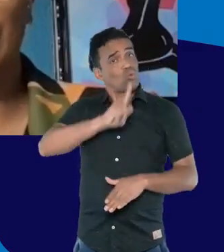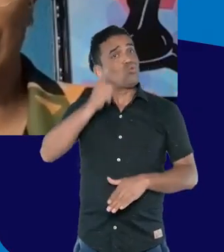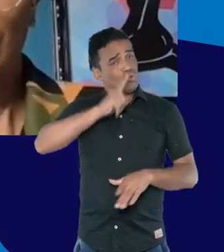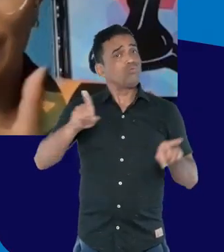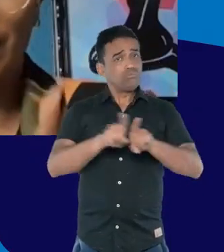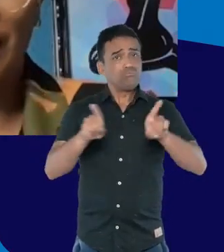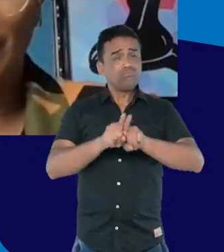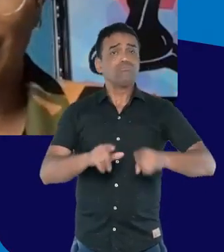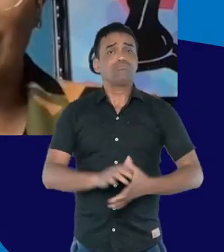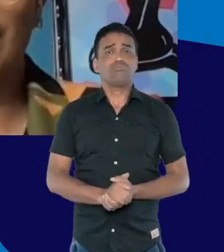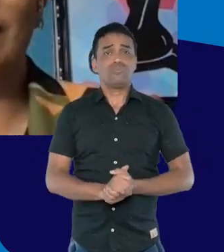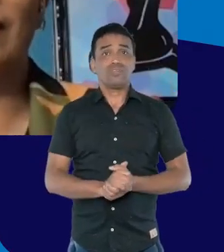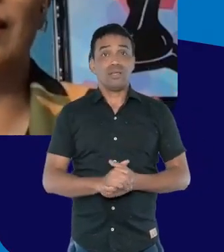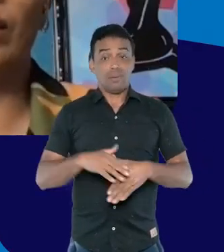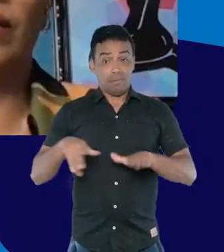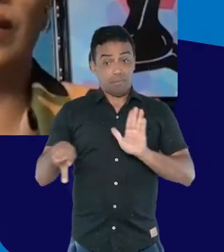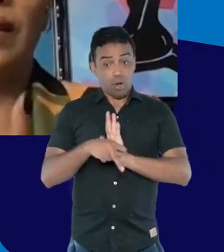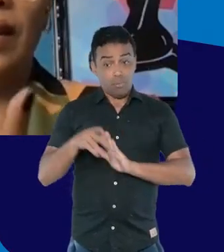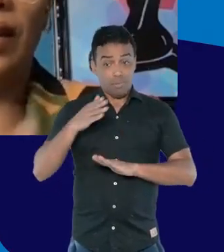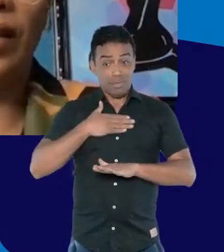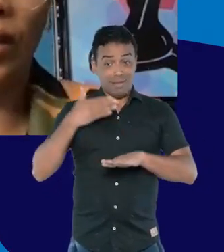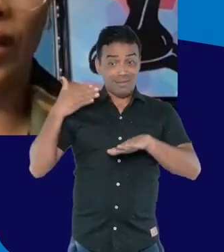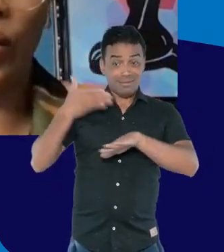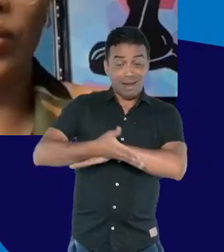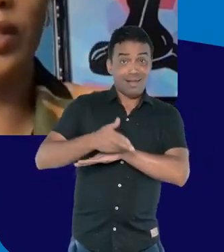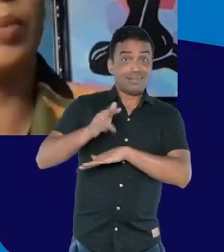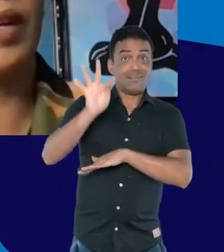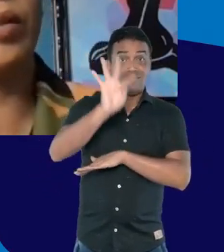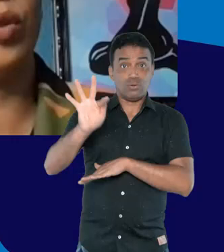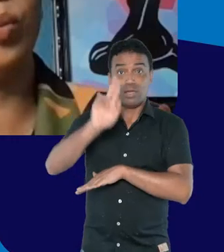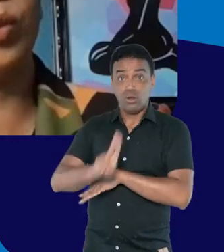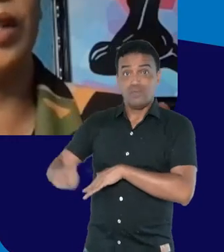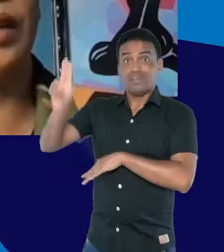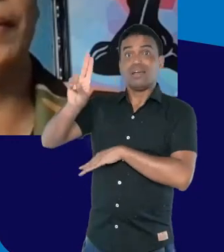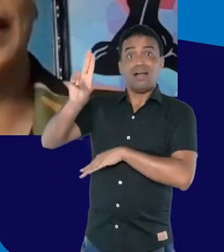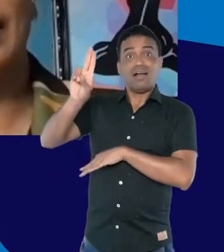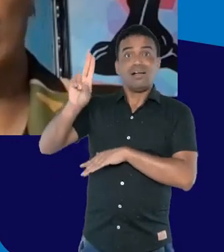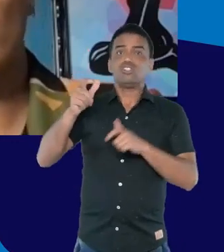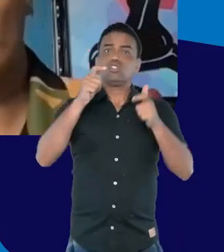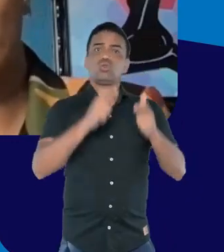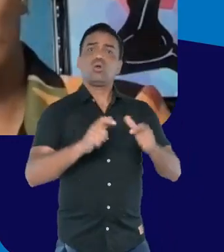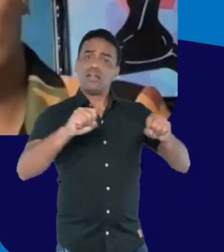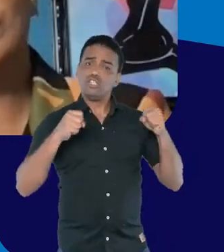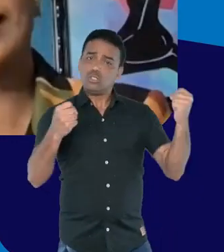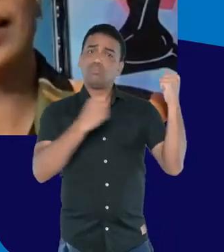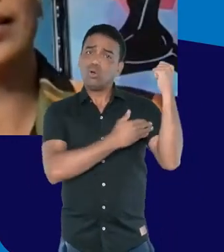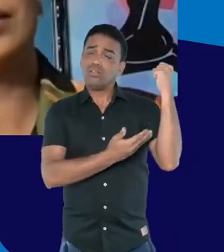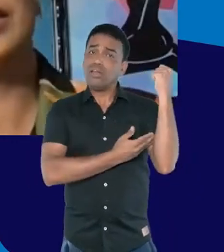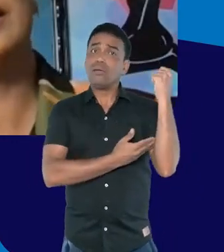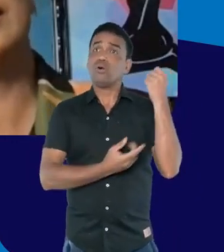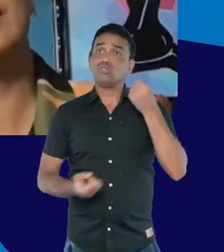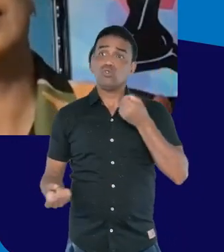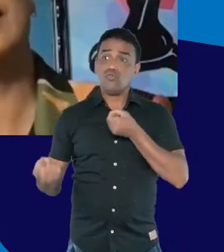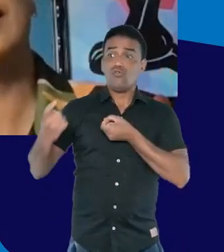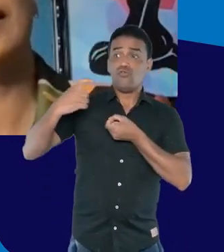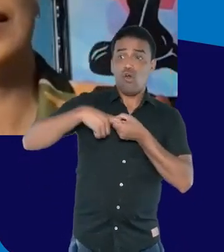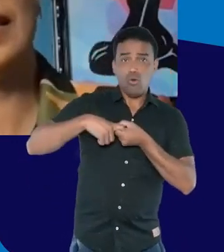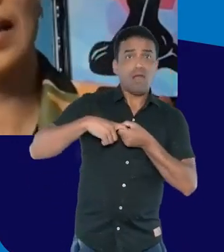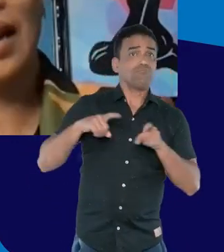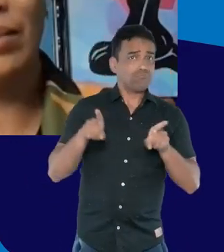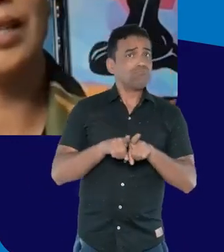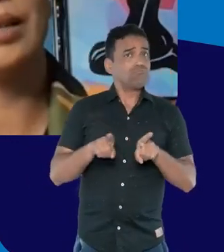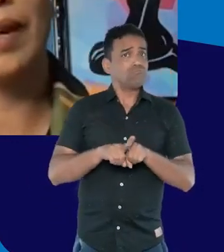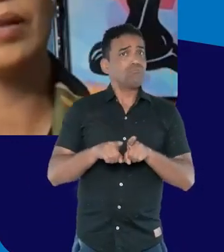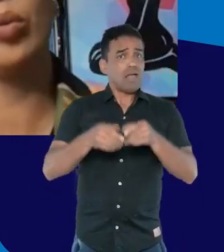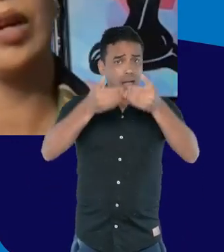partir da minha entrada na universidade, em outros espaços de poder, eu posso voltar também, né,